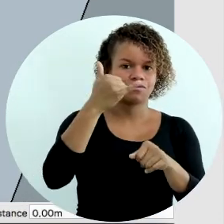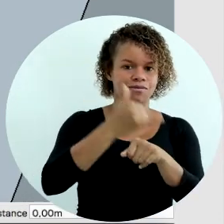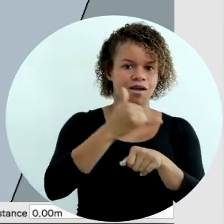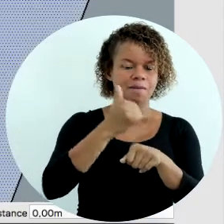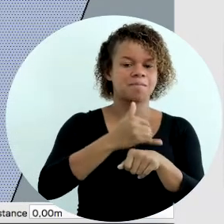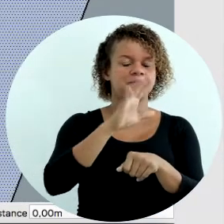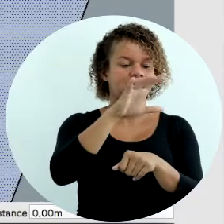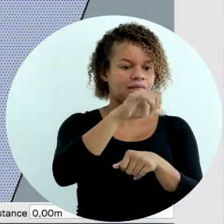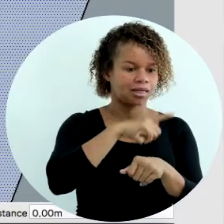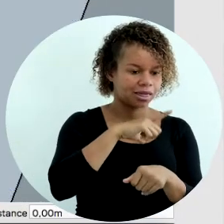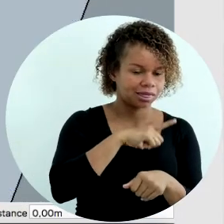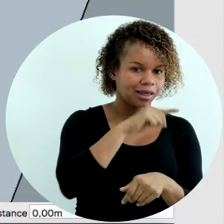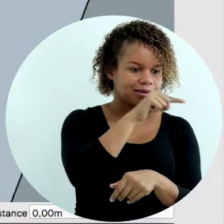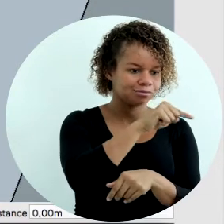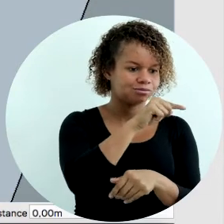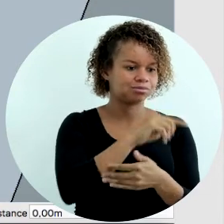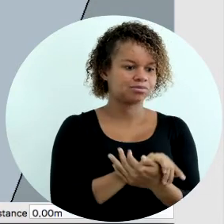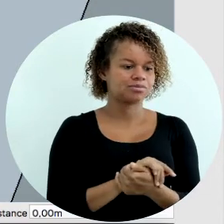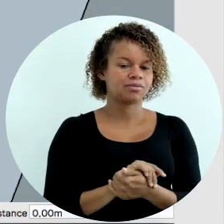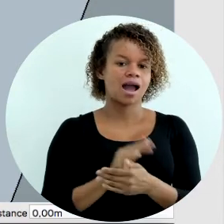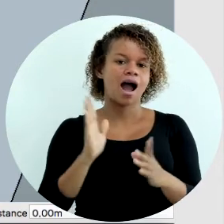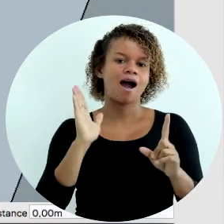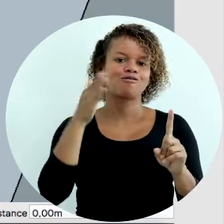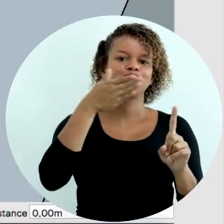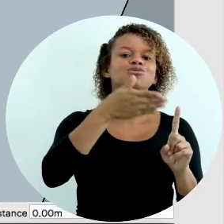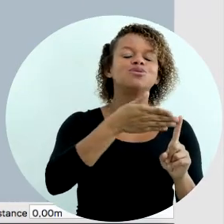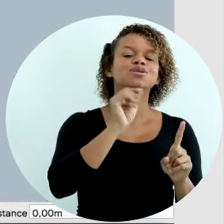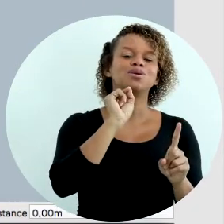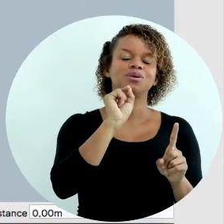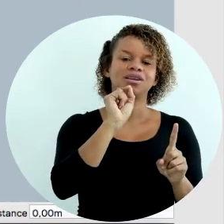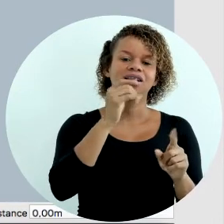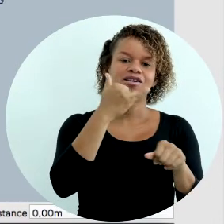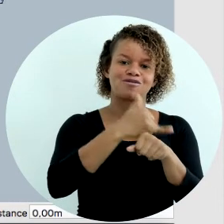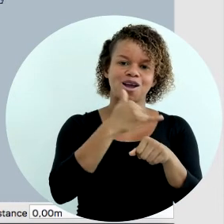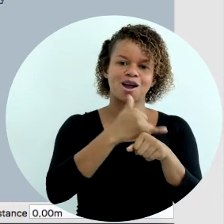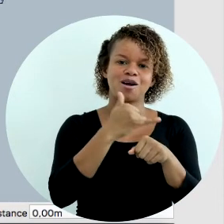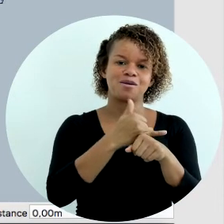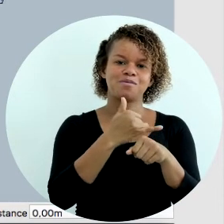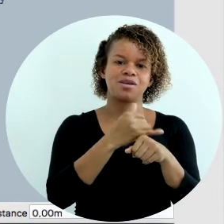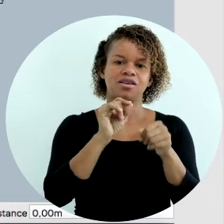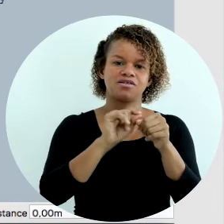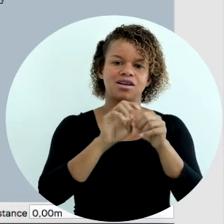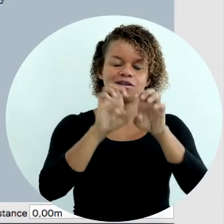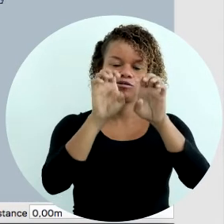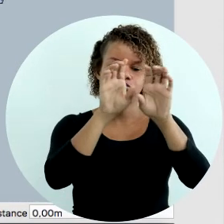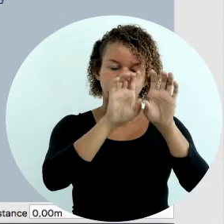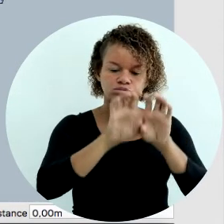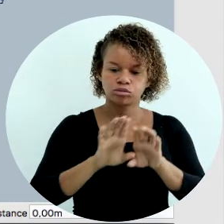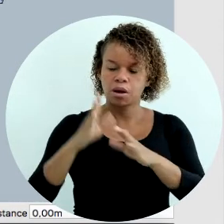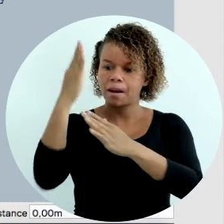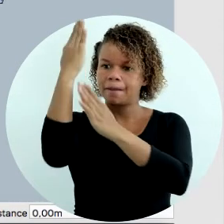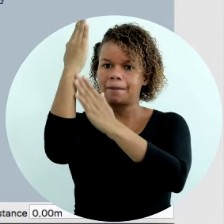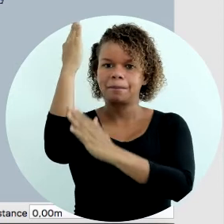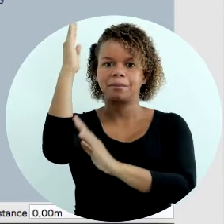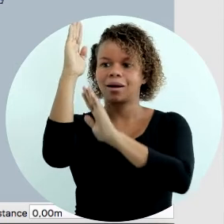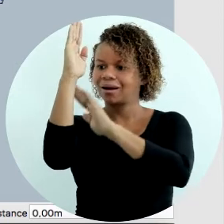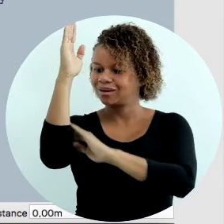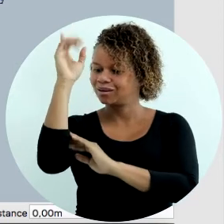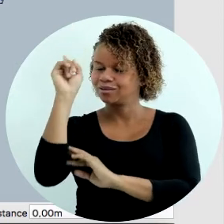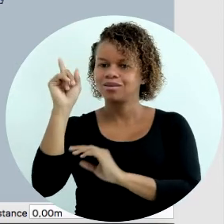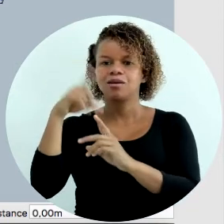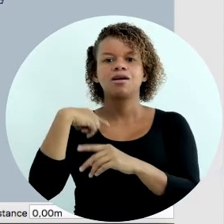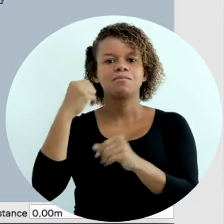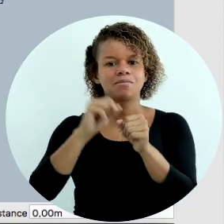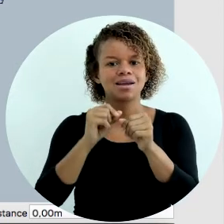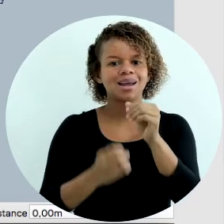Selecionando essa ferramenta, além dela ter a função de fazer a extrusão de paredes, eu